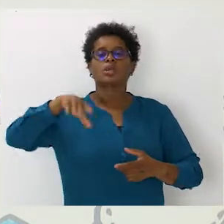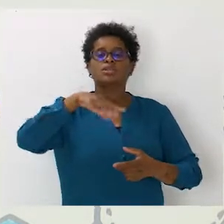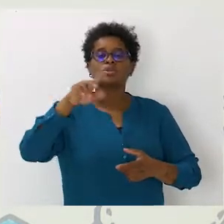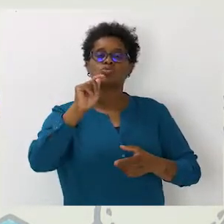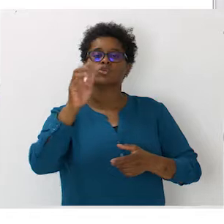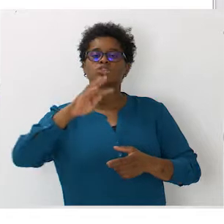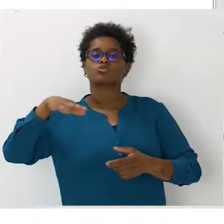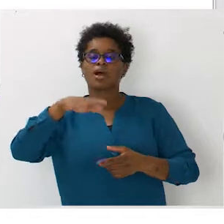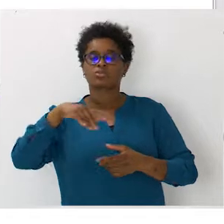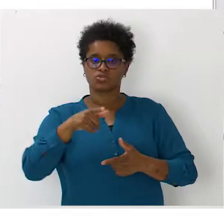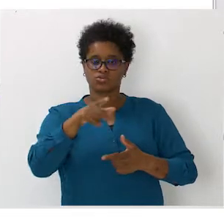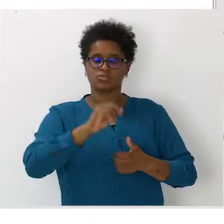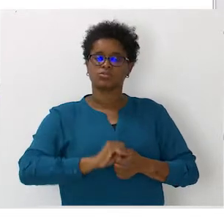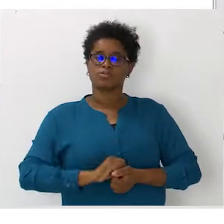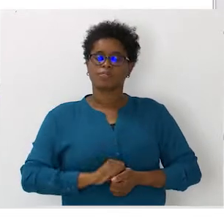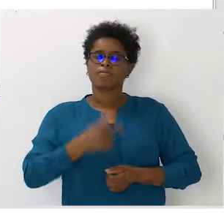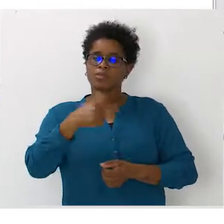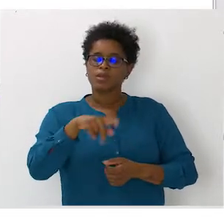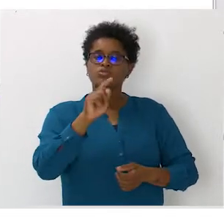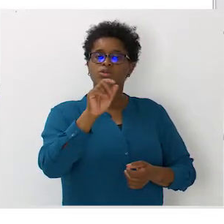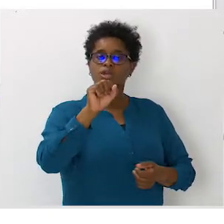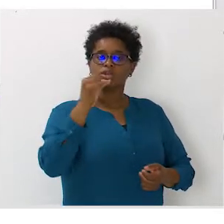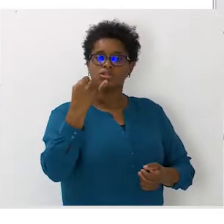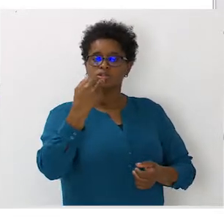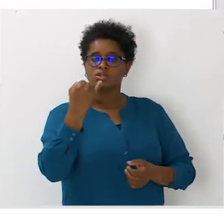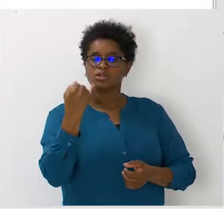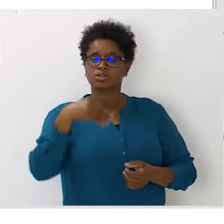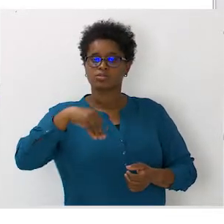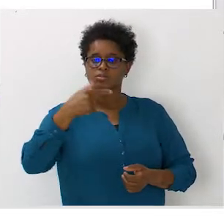espaço, temos que o Egito,